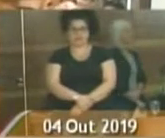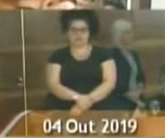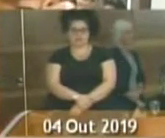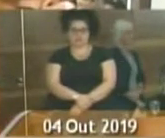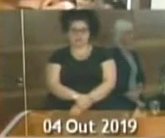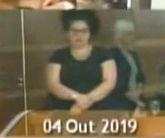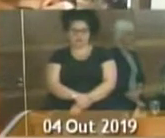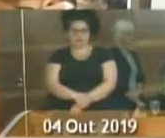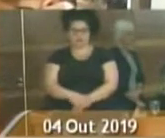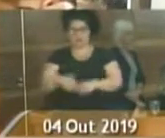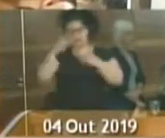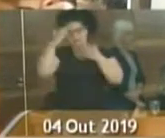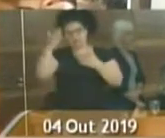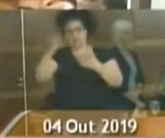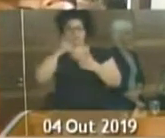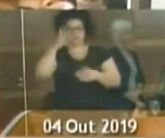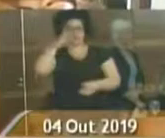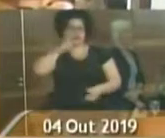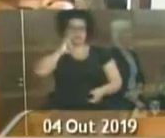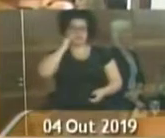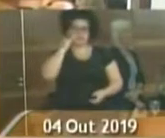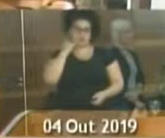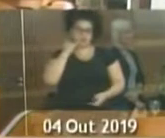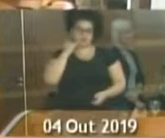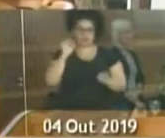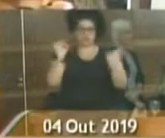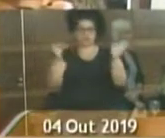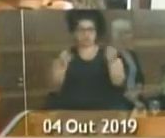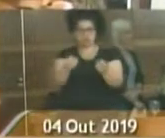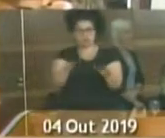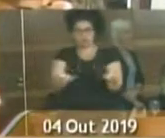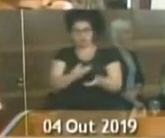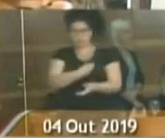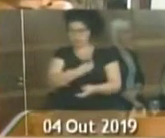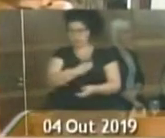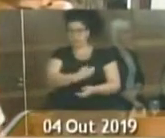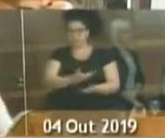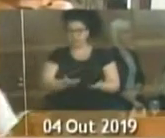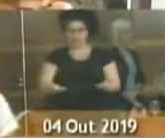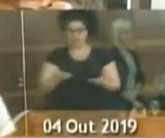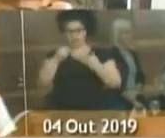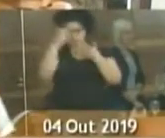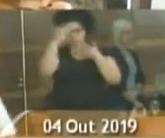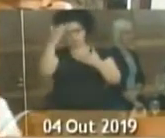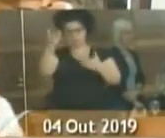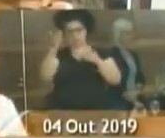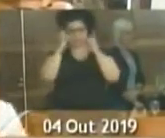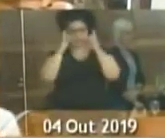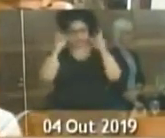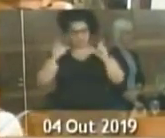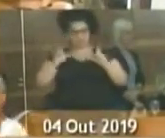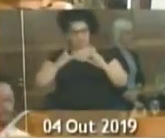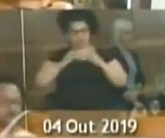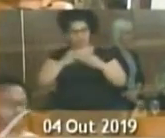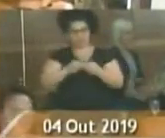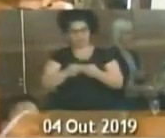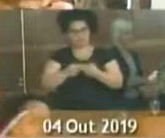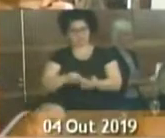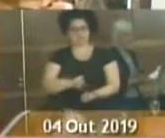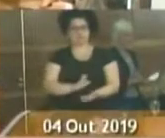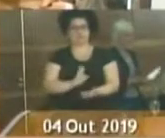de agradecer à vereadora Jane e a todos aqui presentes, tá? Muito obrigada pela atenção e pela